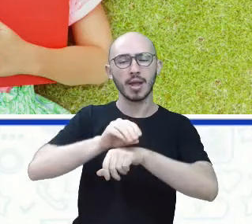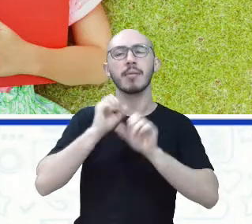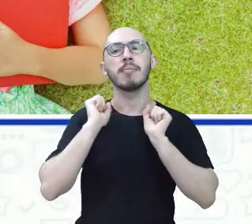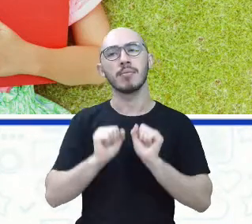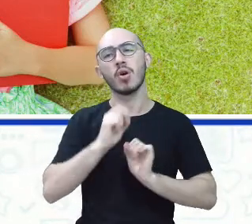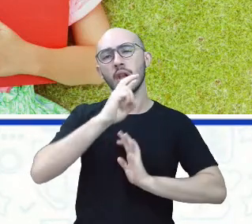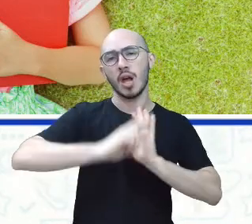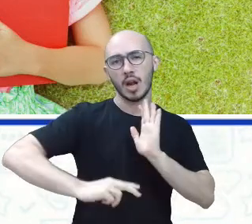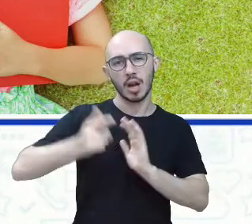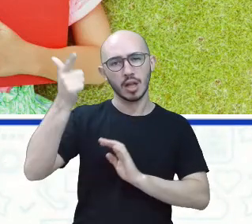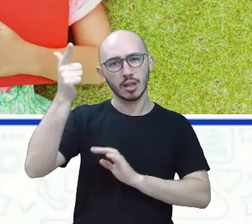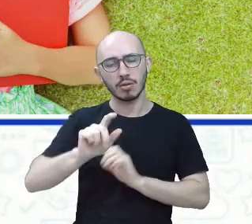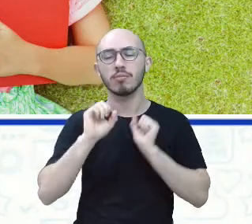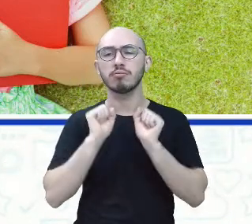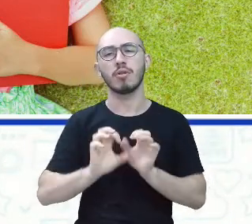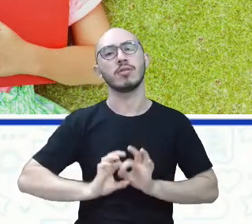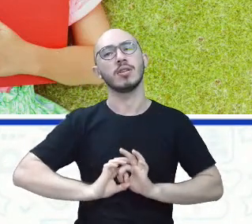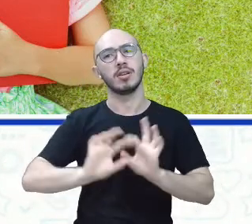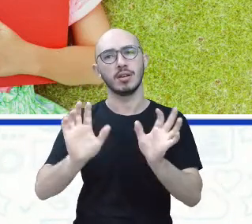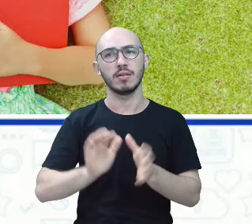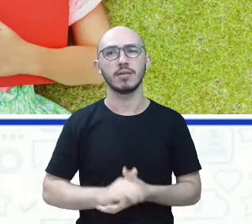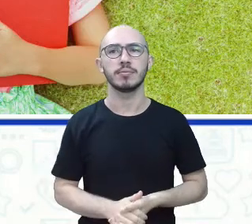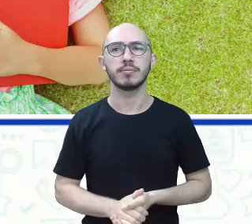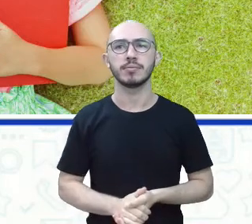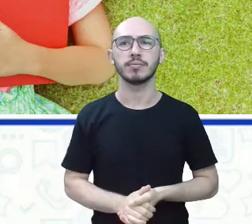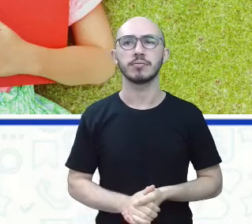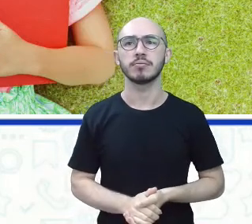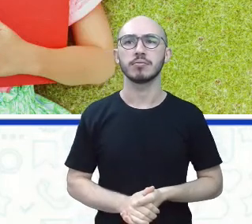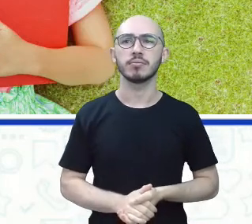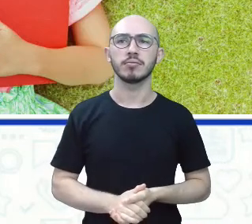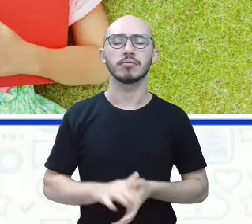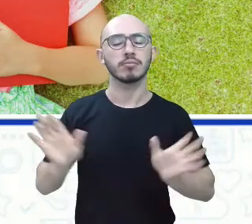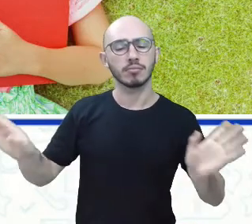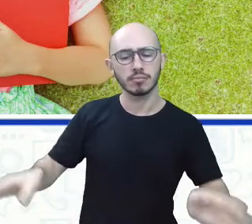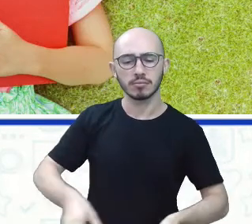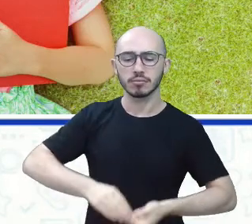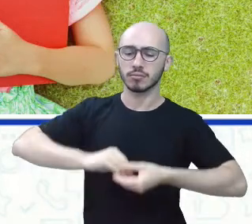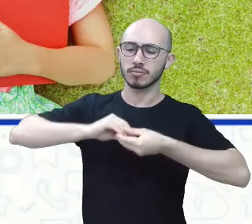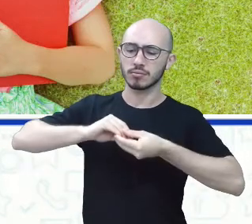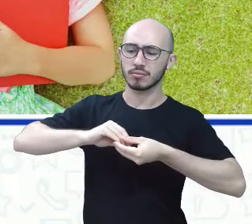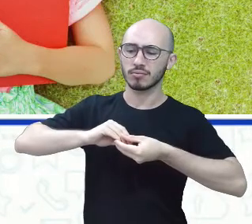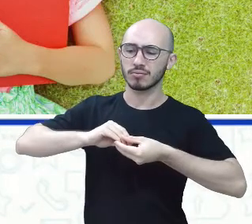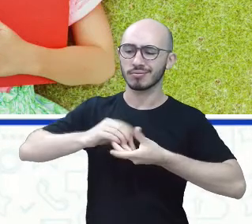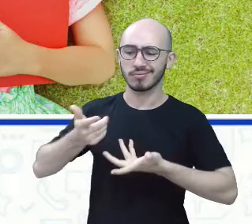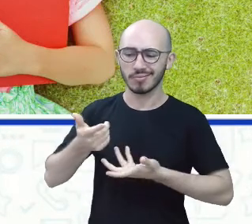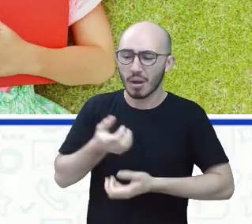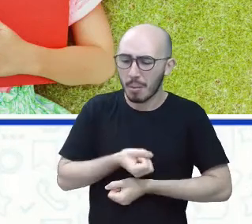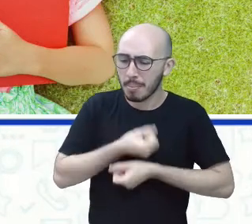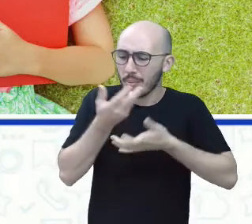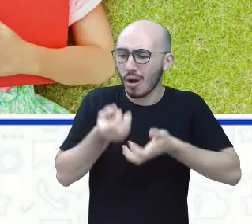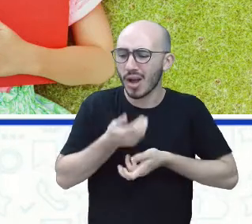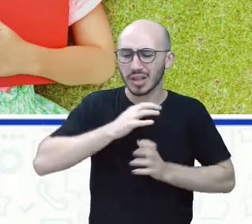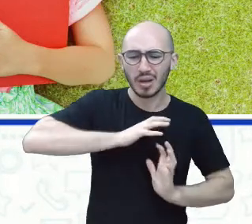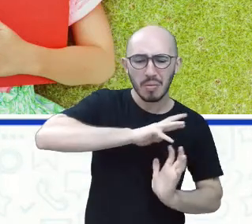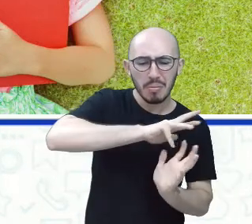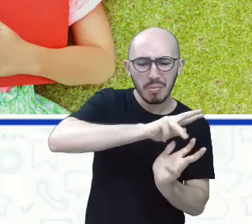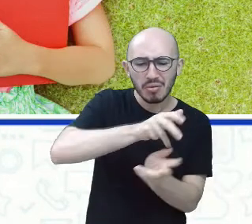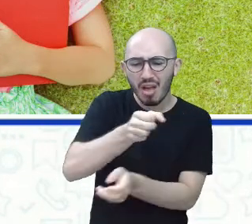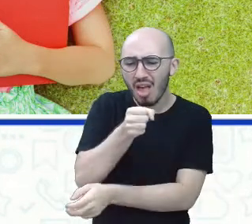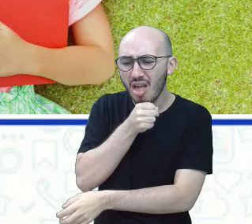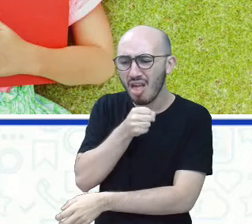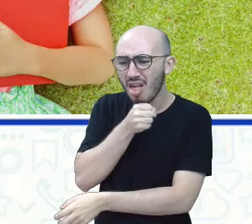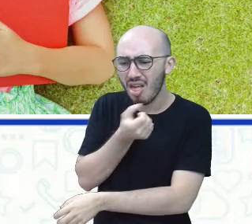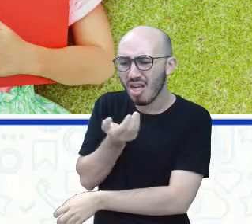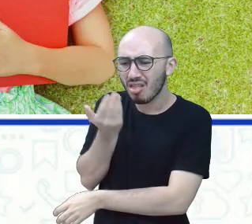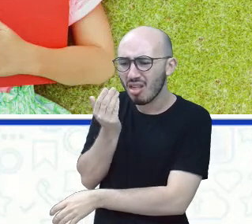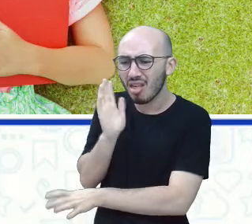ler novamente, tá, pessoal? Não serei o poeta de um mundo caduco, também não cantarei